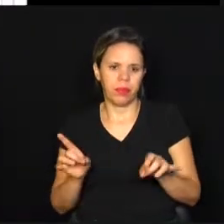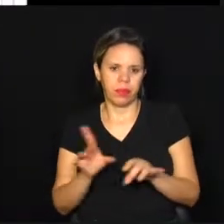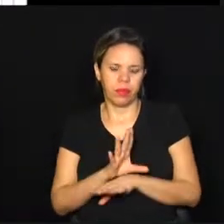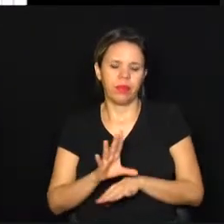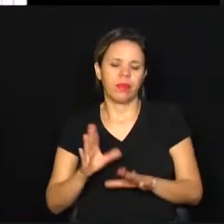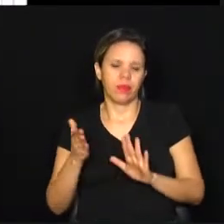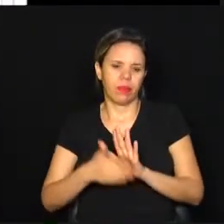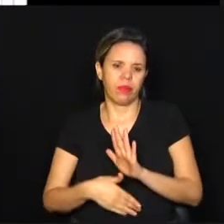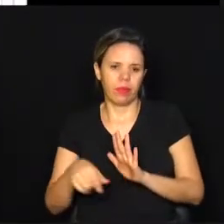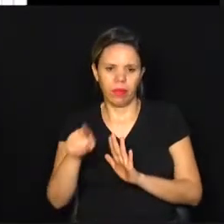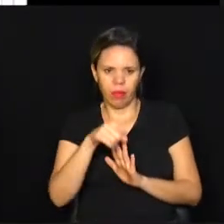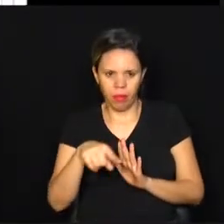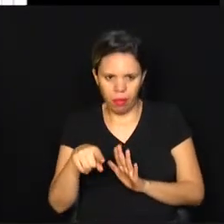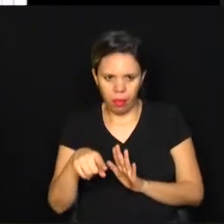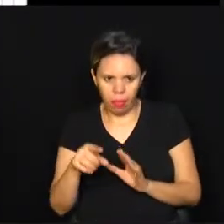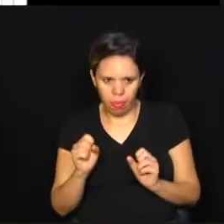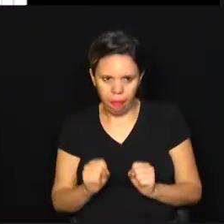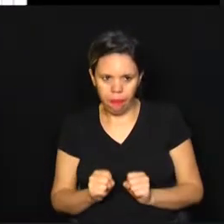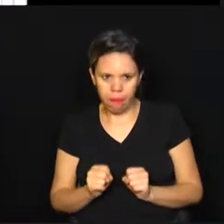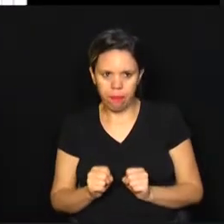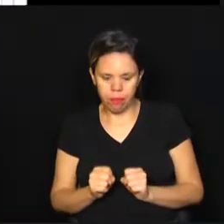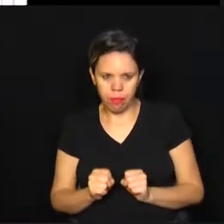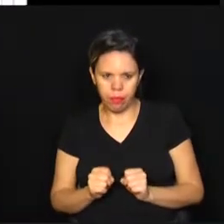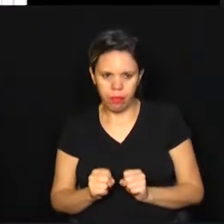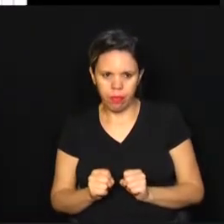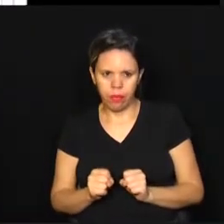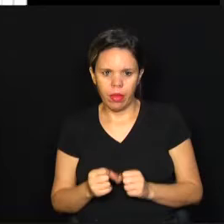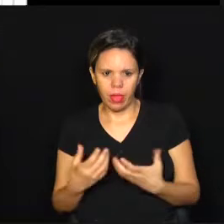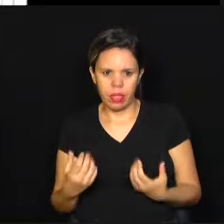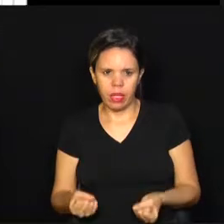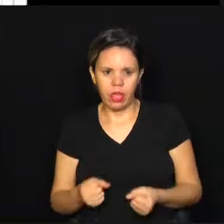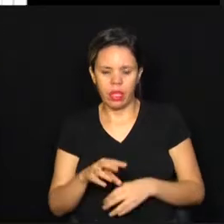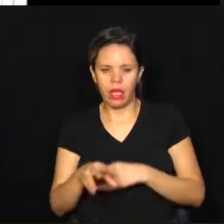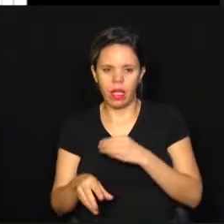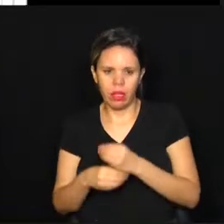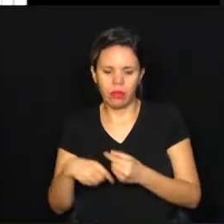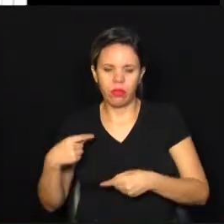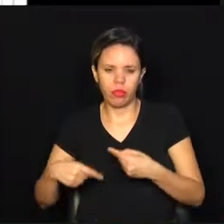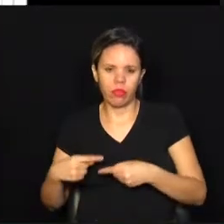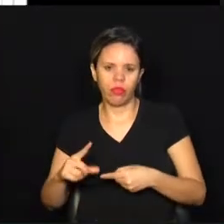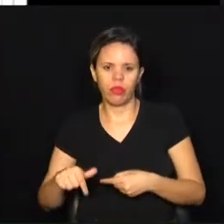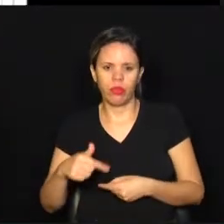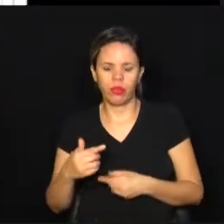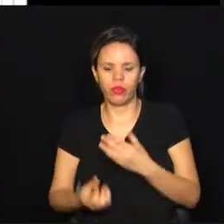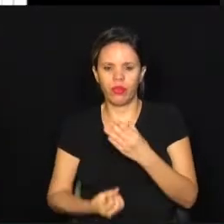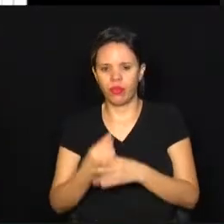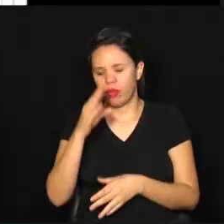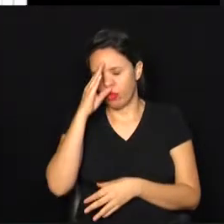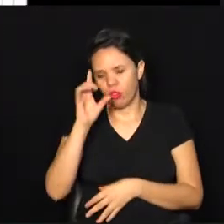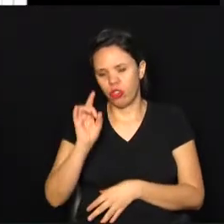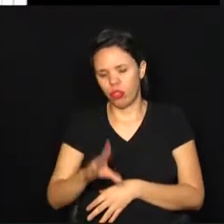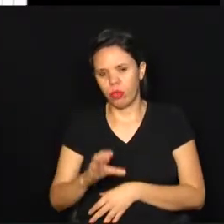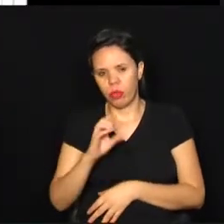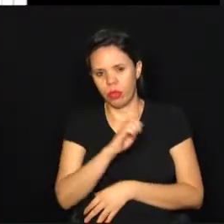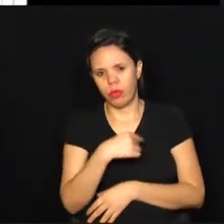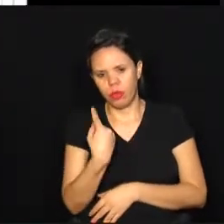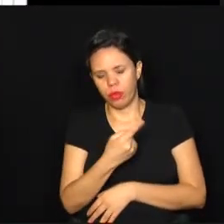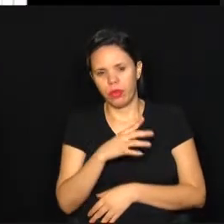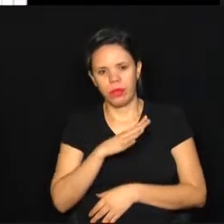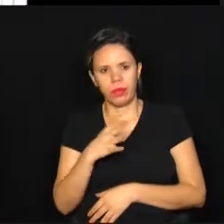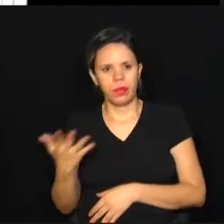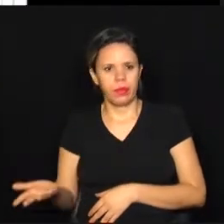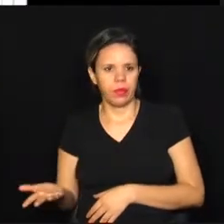Se vocês puderem encampar esse debate, que é fundamental não só para o Campo Grande, mas para a nossa